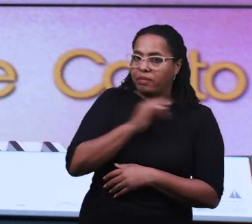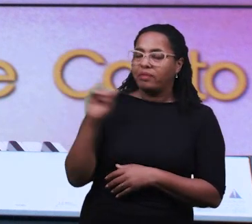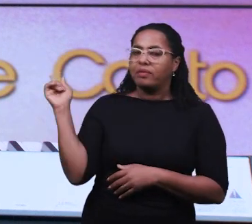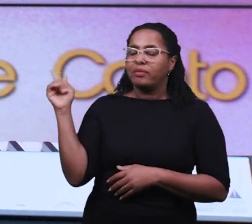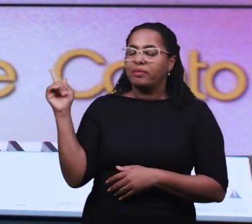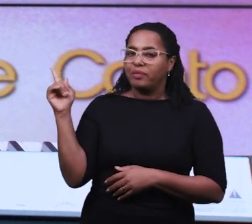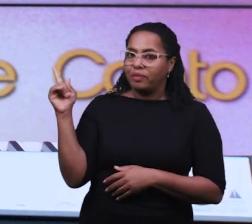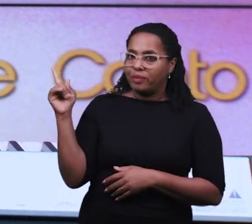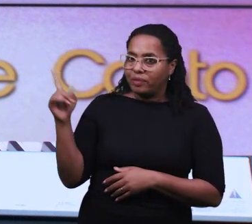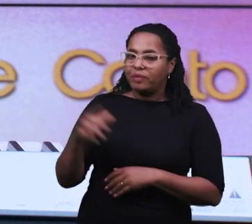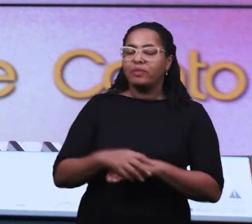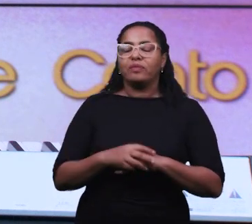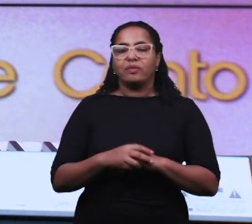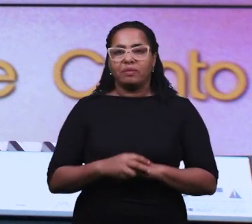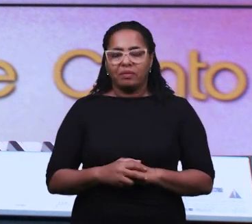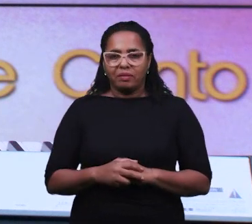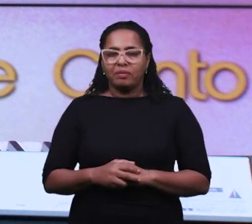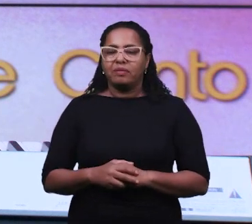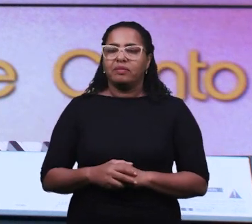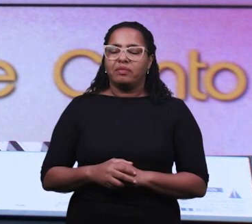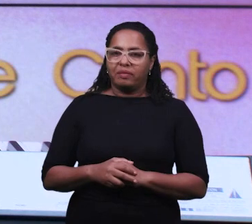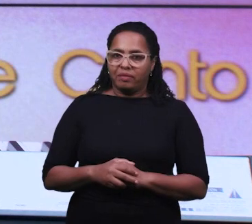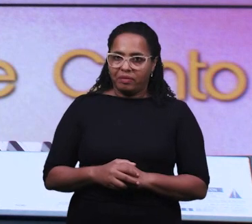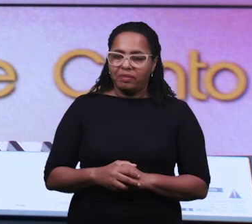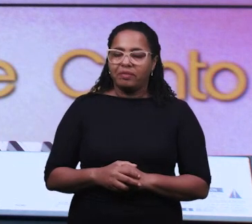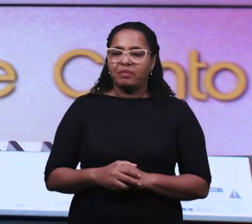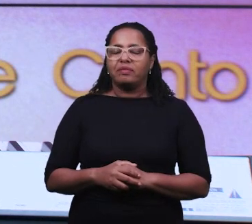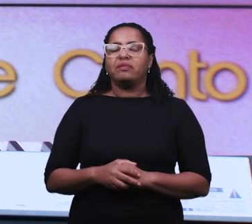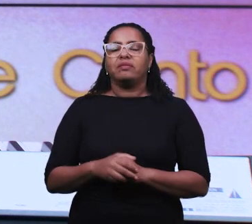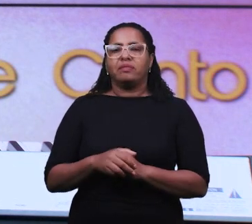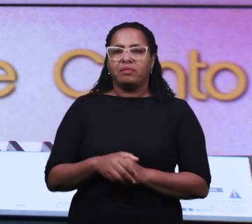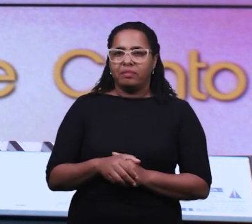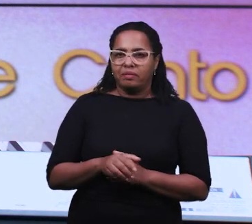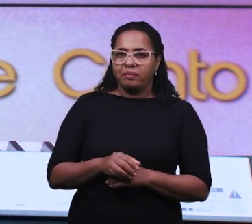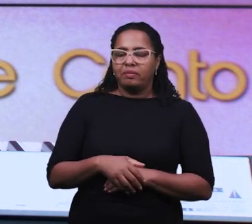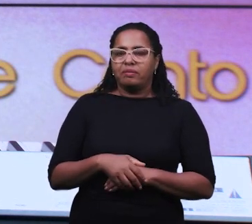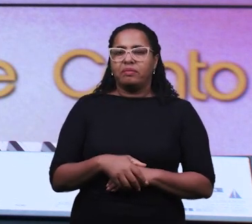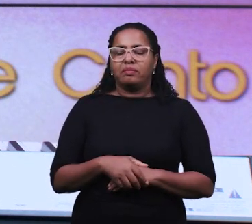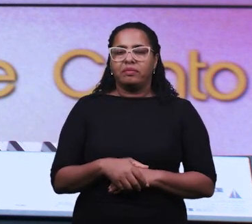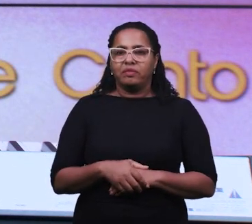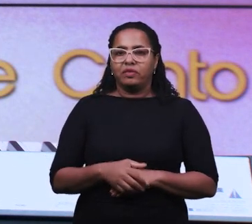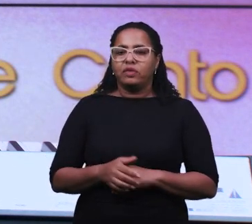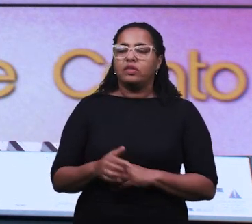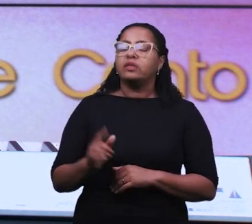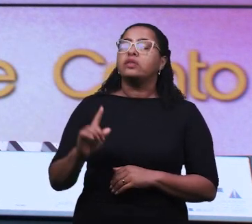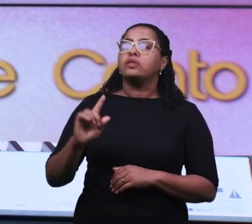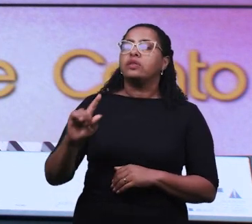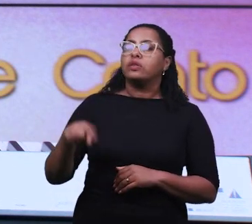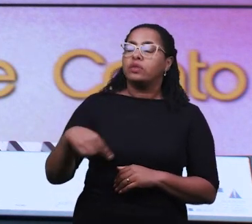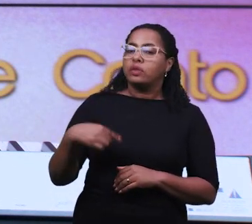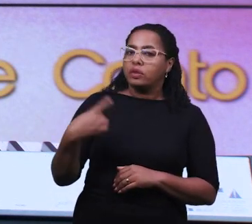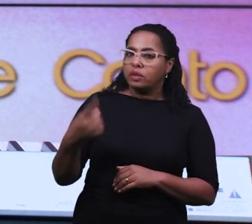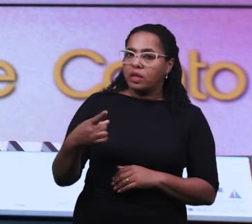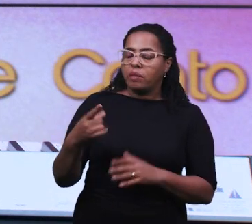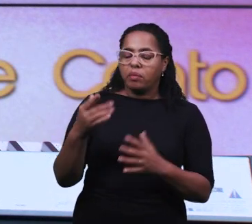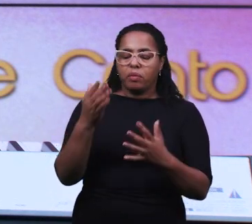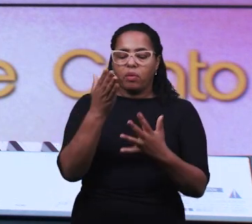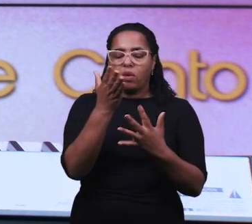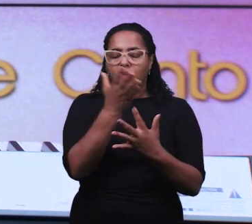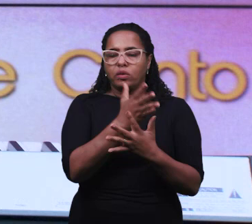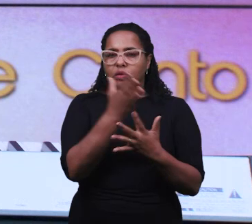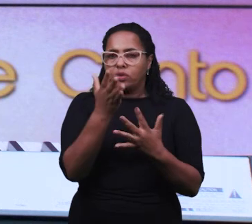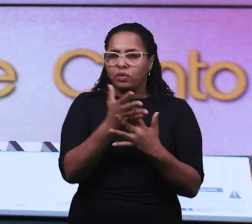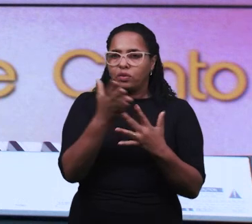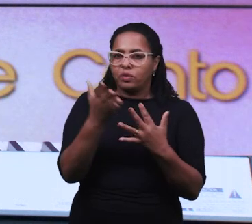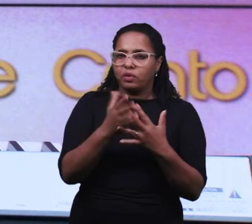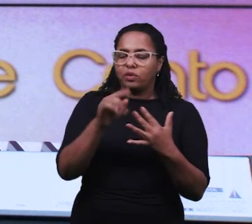E, A, O. Essa é a nossa primeira parte. Depois nós vamos fazer com um intervalo,